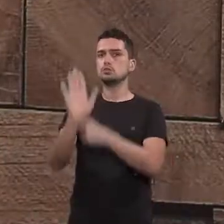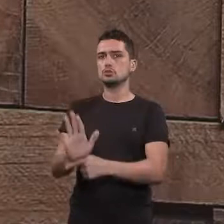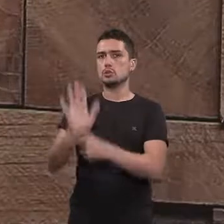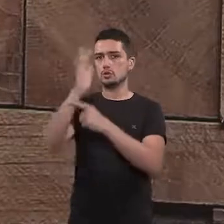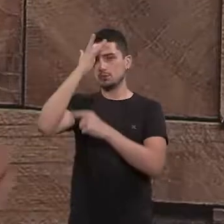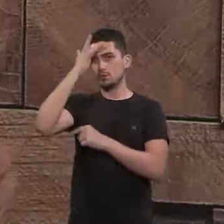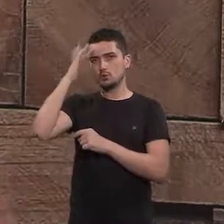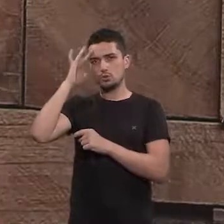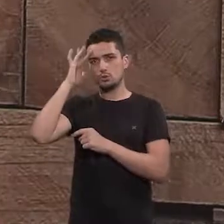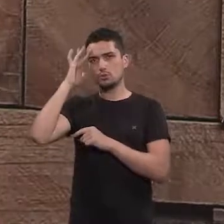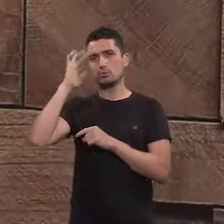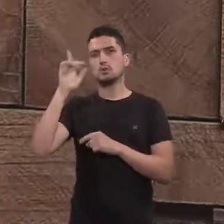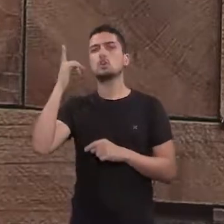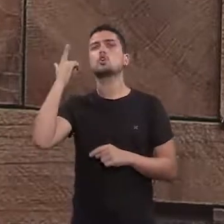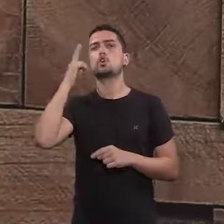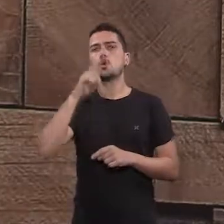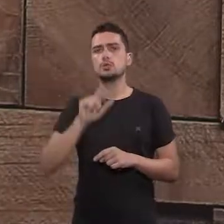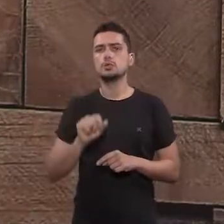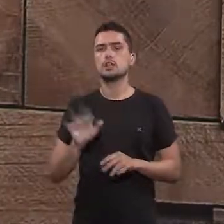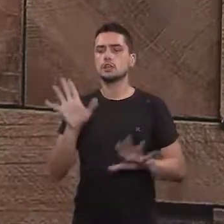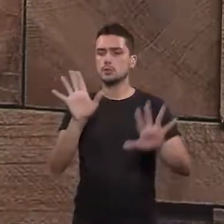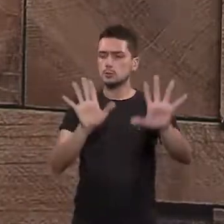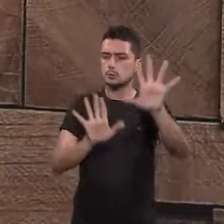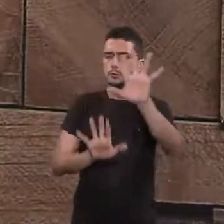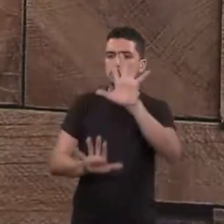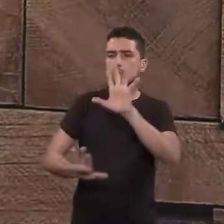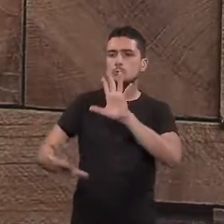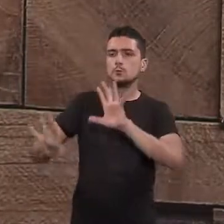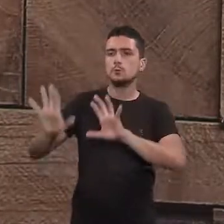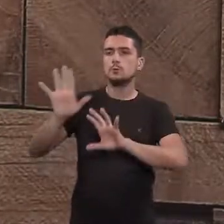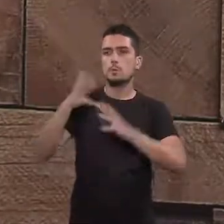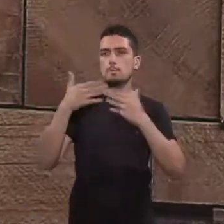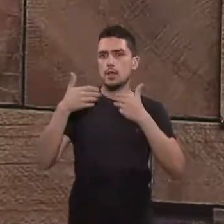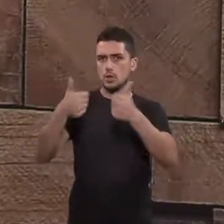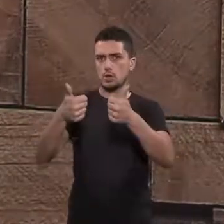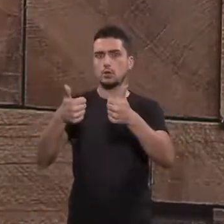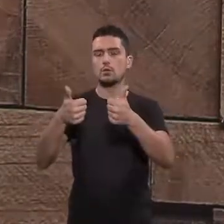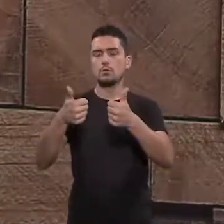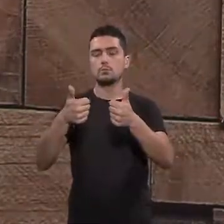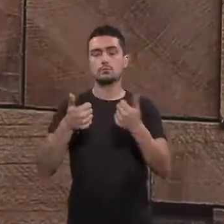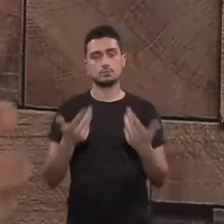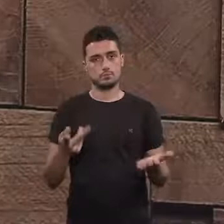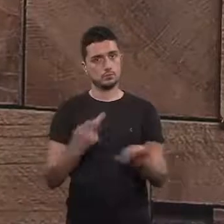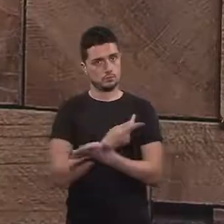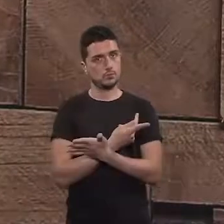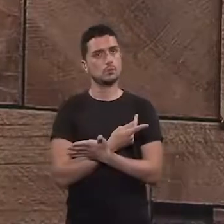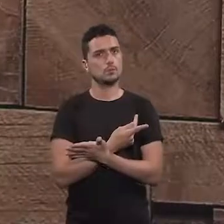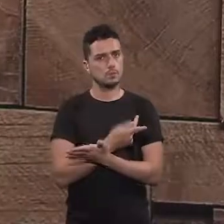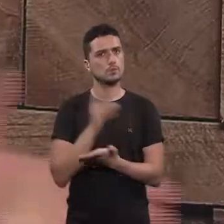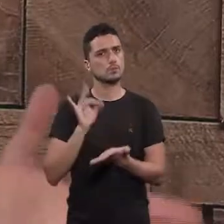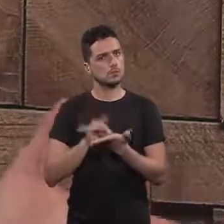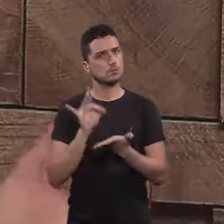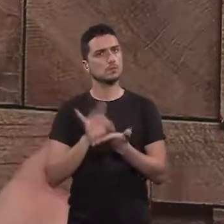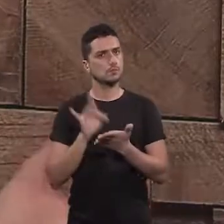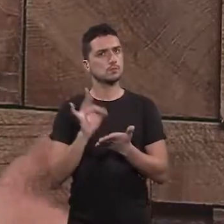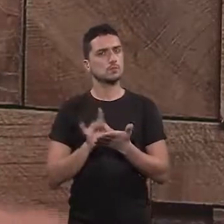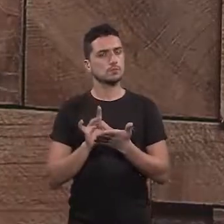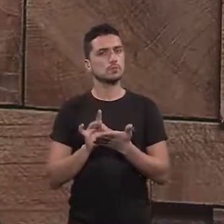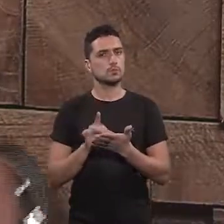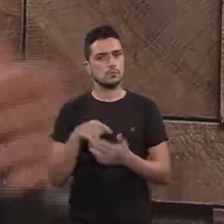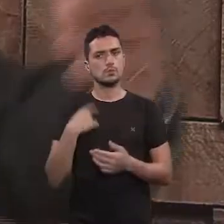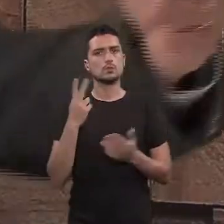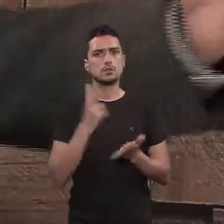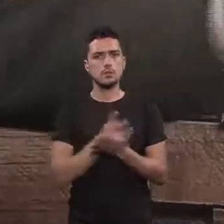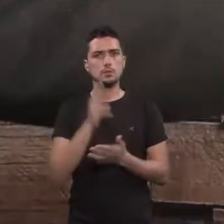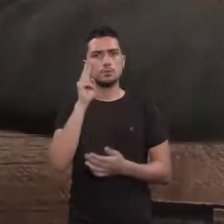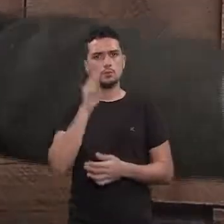nós conseguimos harmonizar aquela área de uma maneira muito mais sutil. Tá? E isso acontece. E acontece na prática clínica.